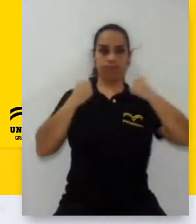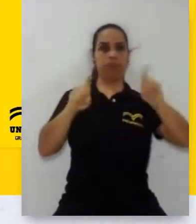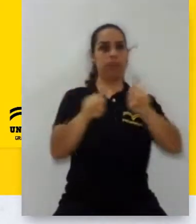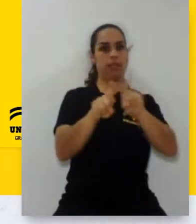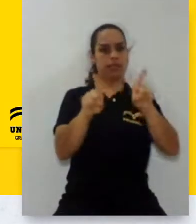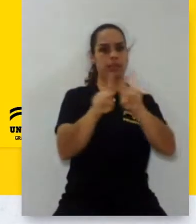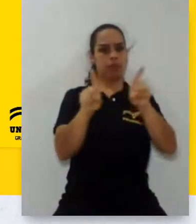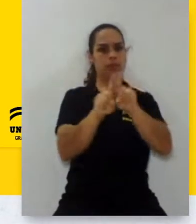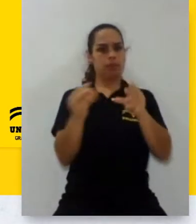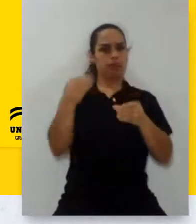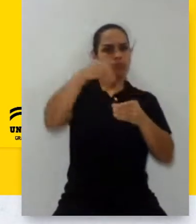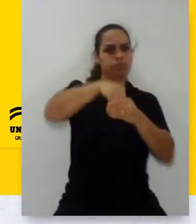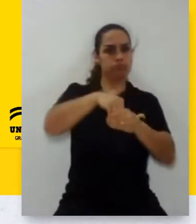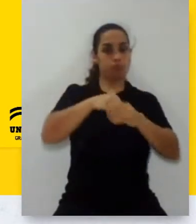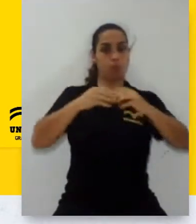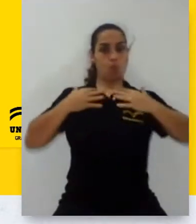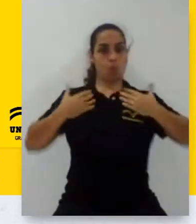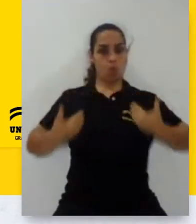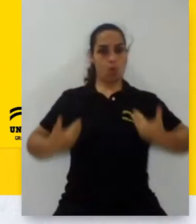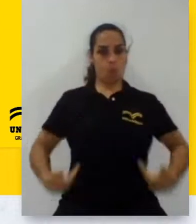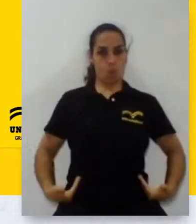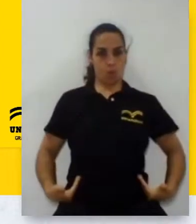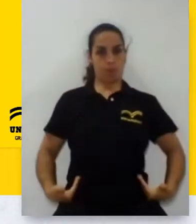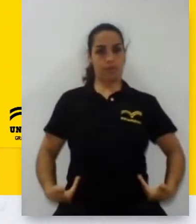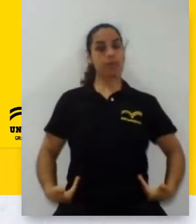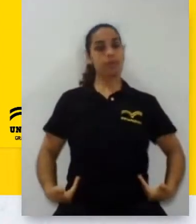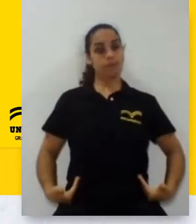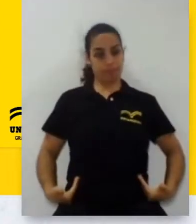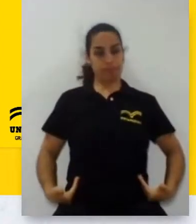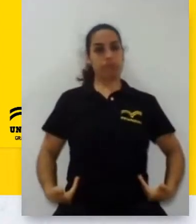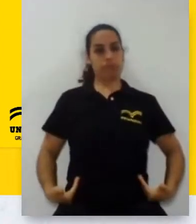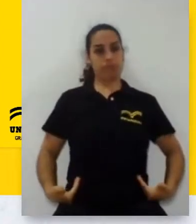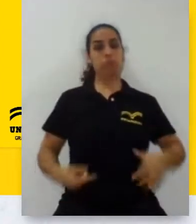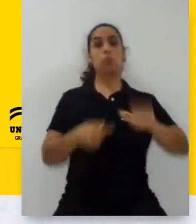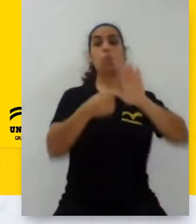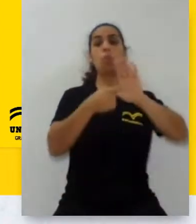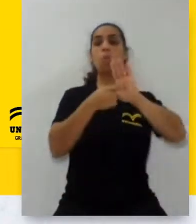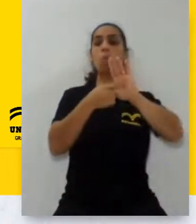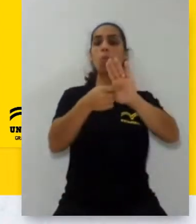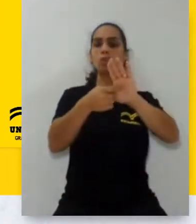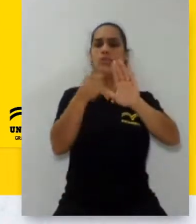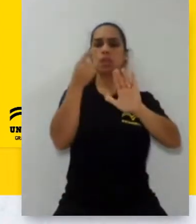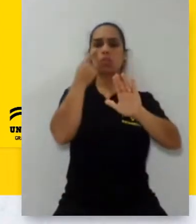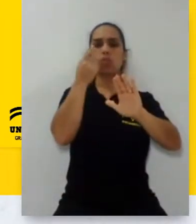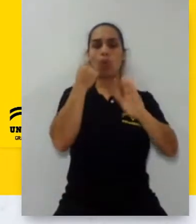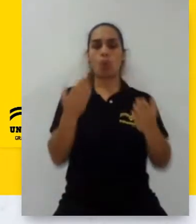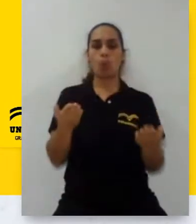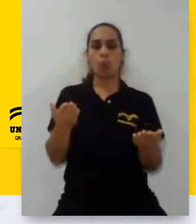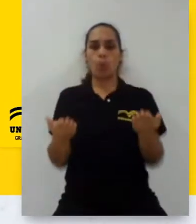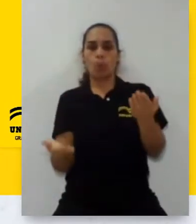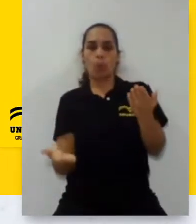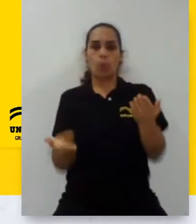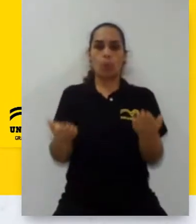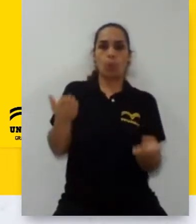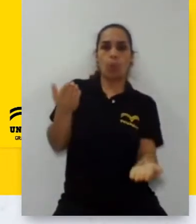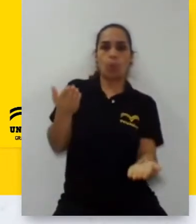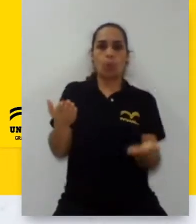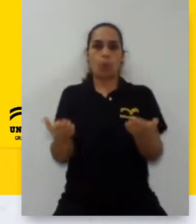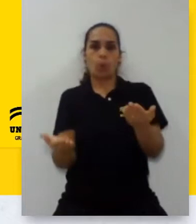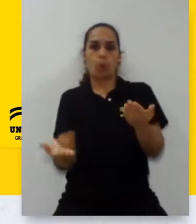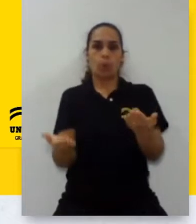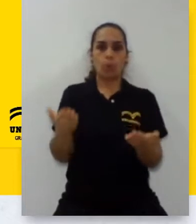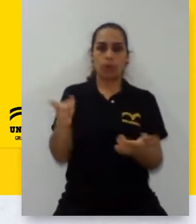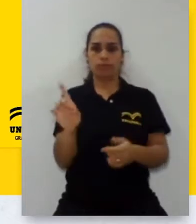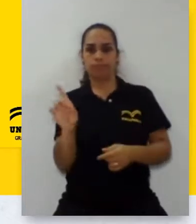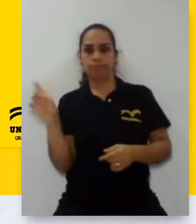vocês? Eu estou colocando aqui a figura da balança, né? Do balanço energético. Nós temos a questão da ingestão